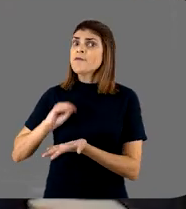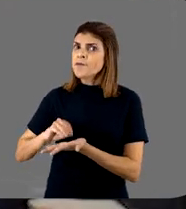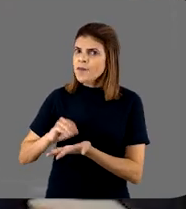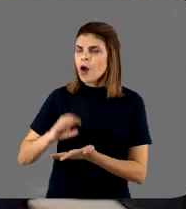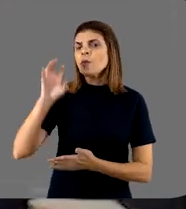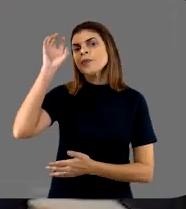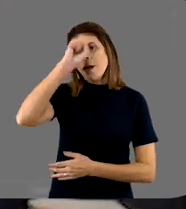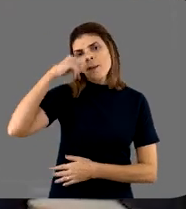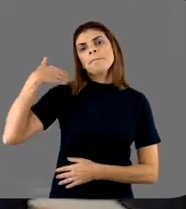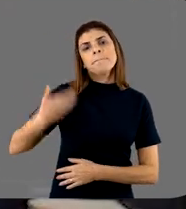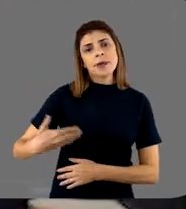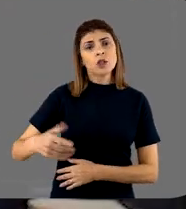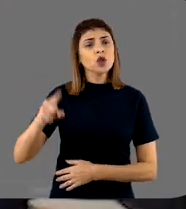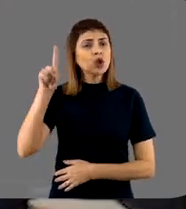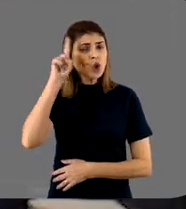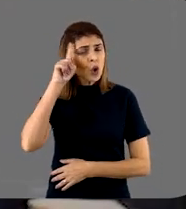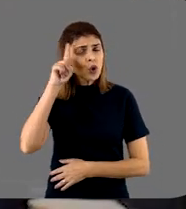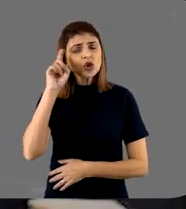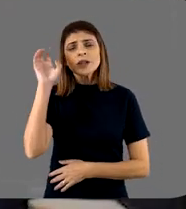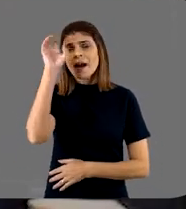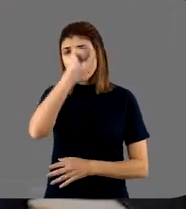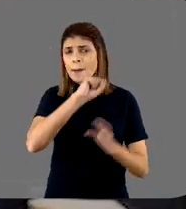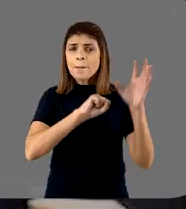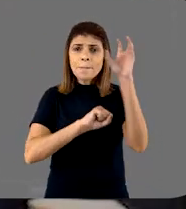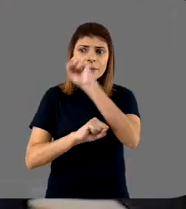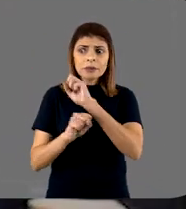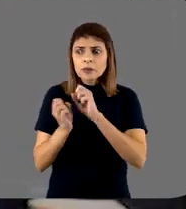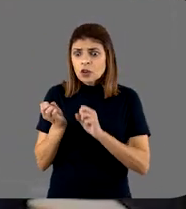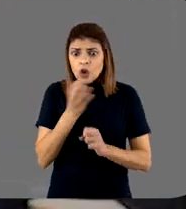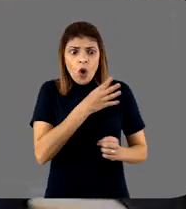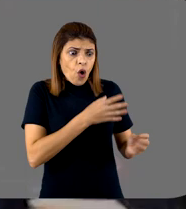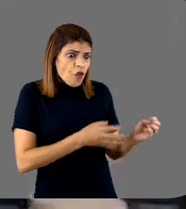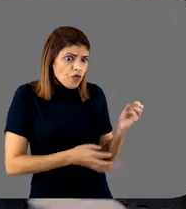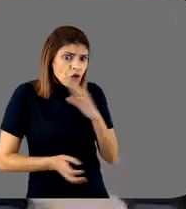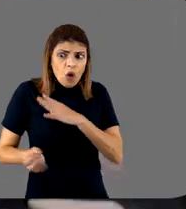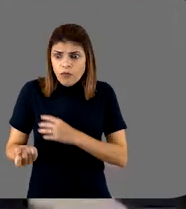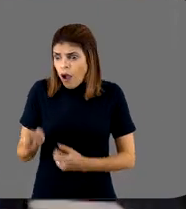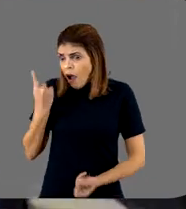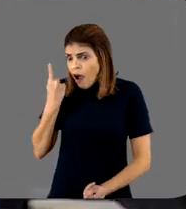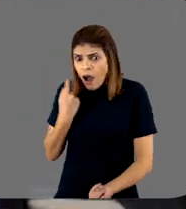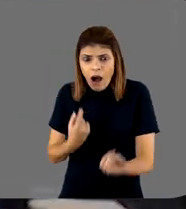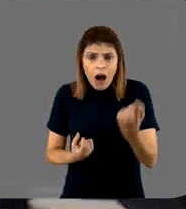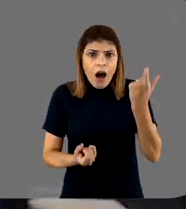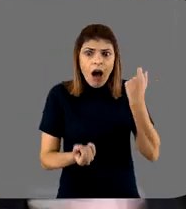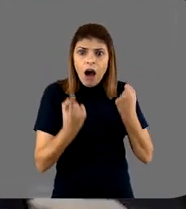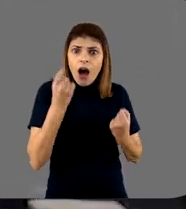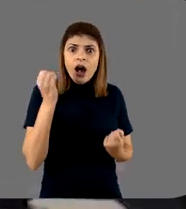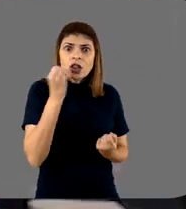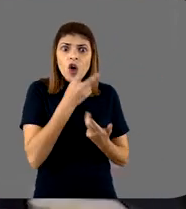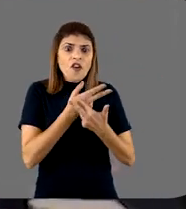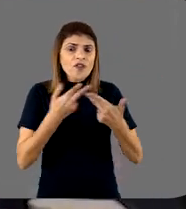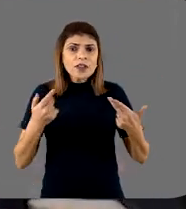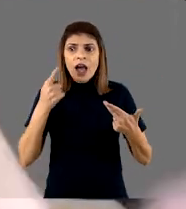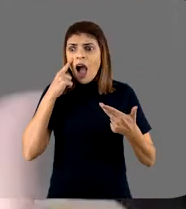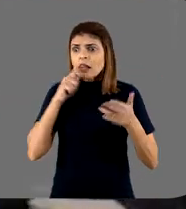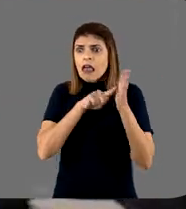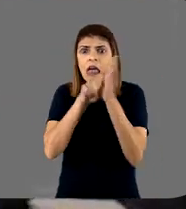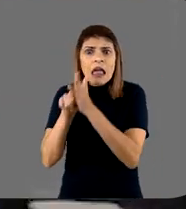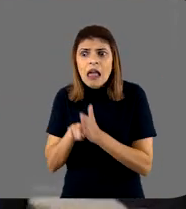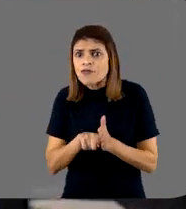tem que aprender, né? E a gente aprende todo dia, é tudo muito novo, então a gente tem novidades